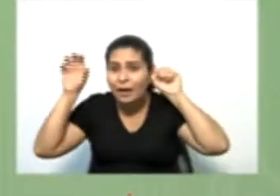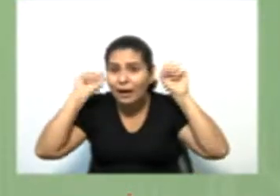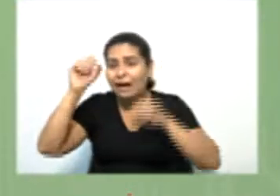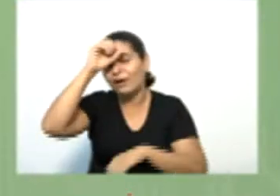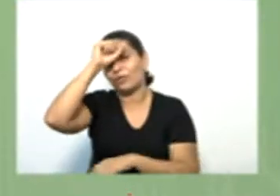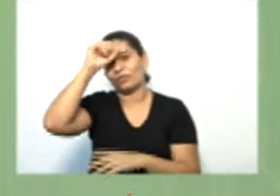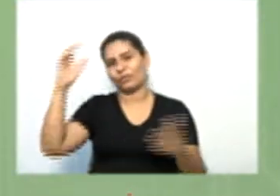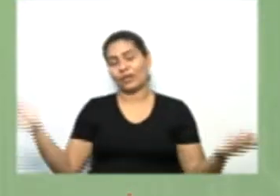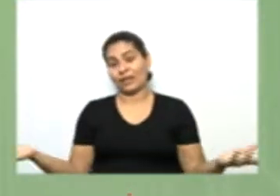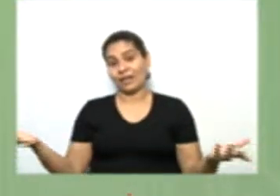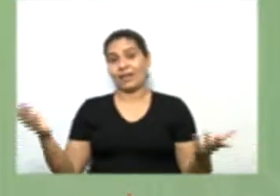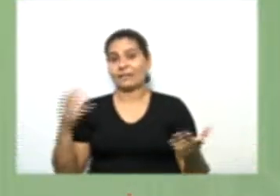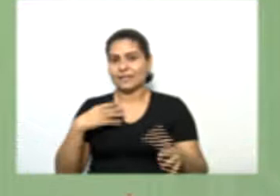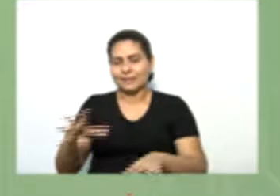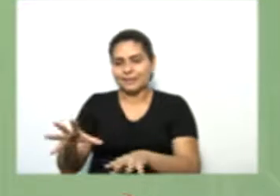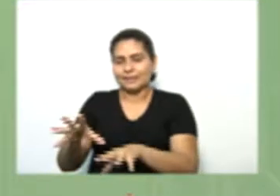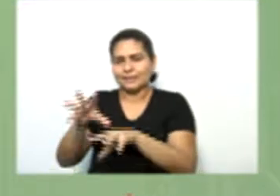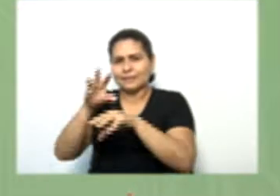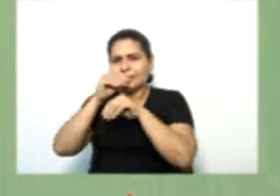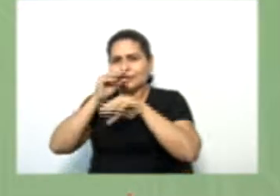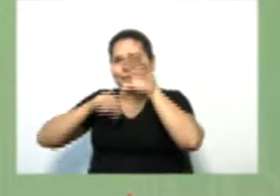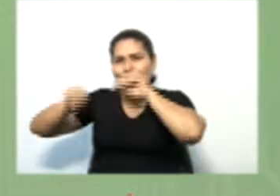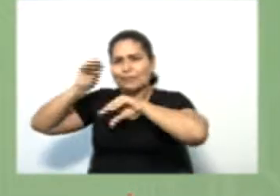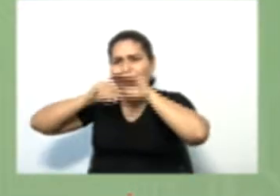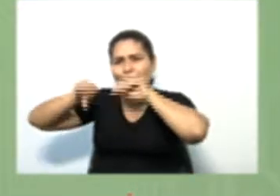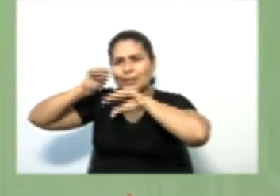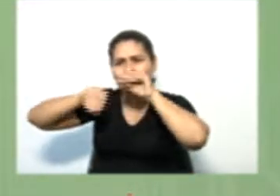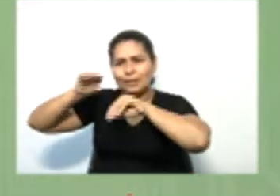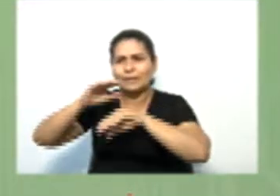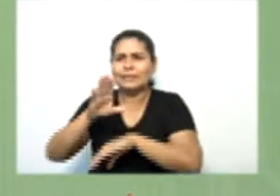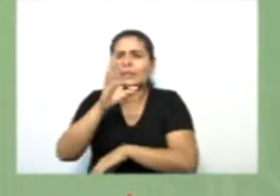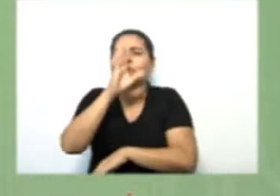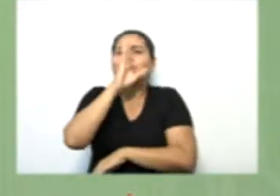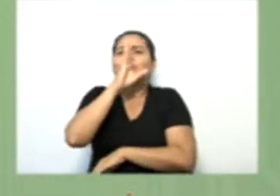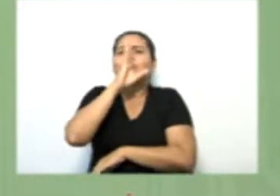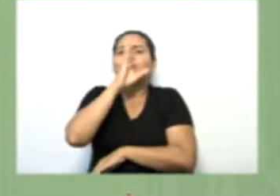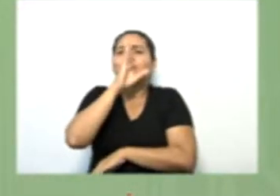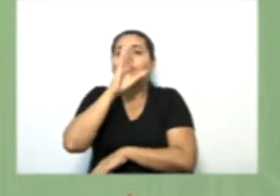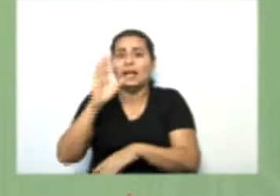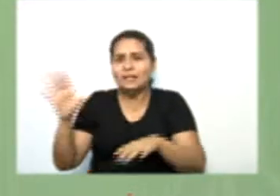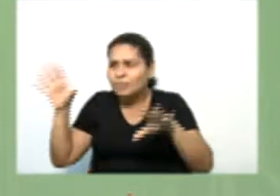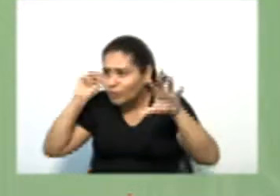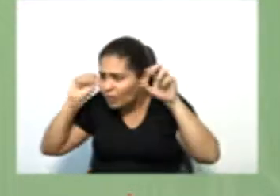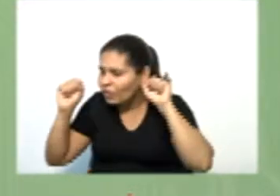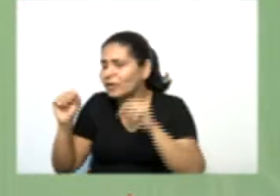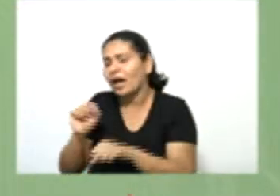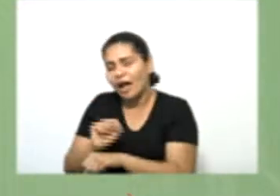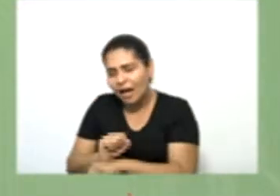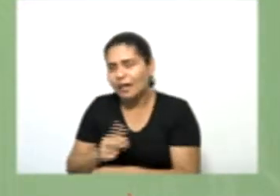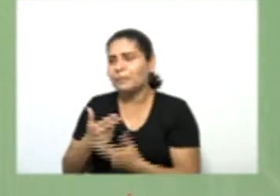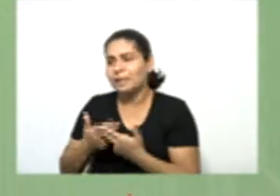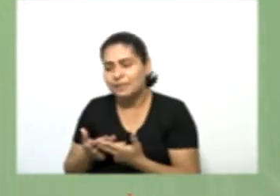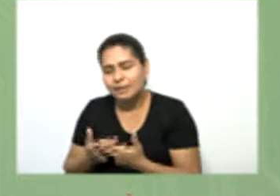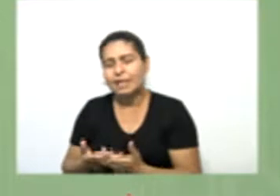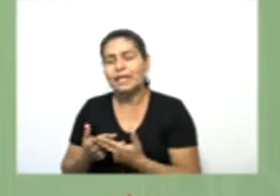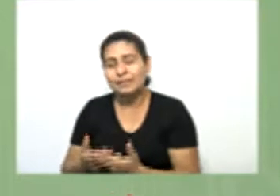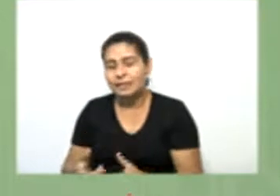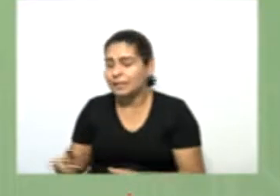Então, controlar a fala, saber calar, saber ouvir a outra pessoa,